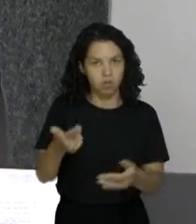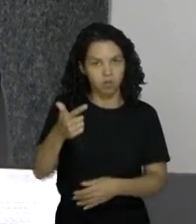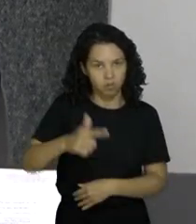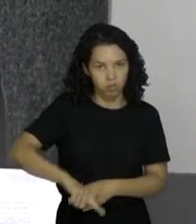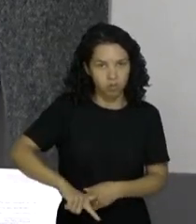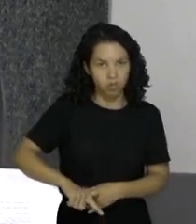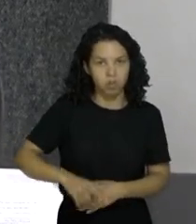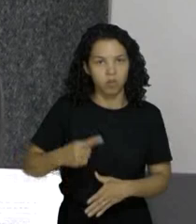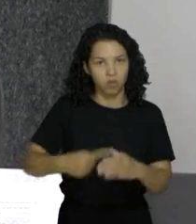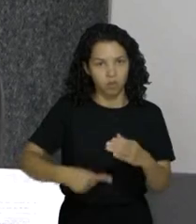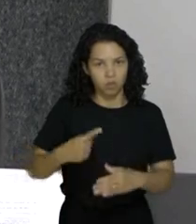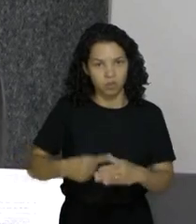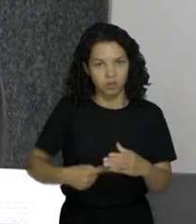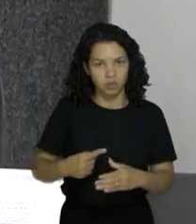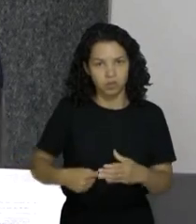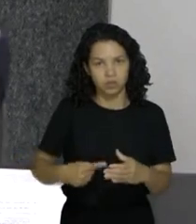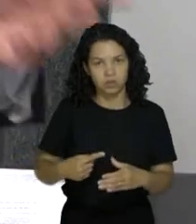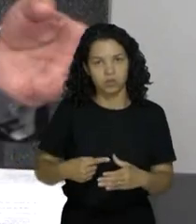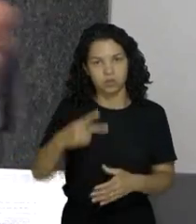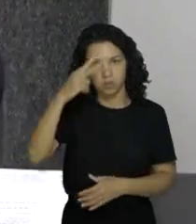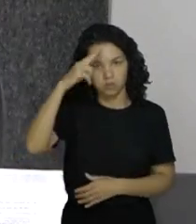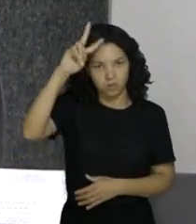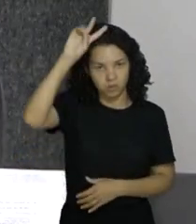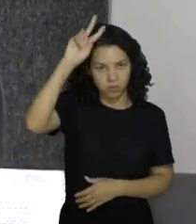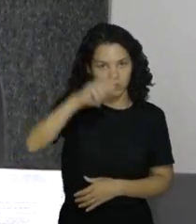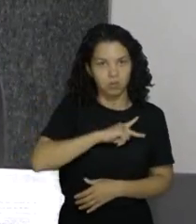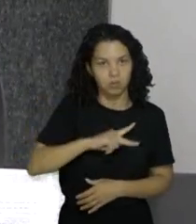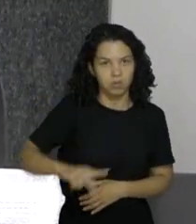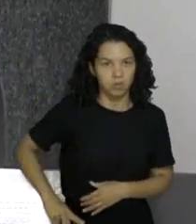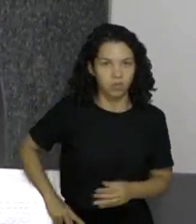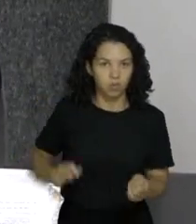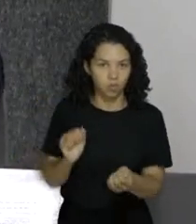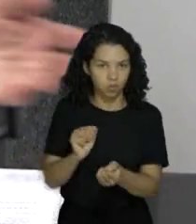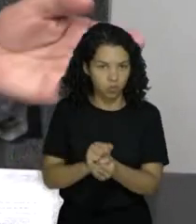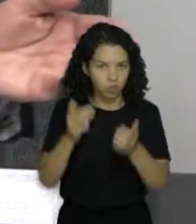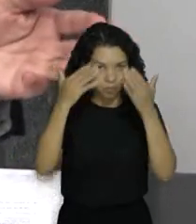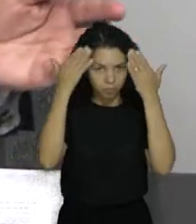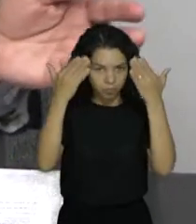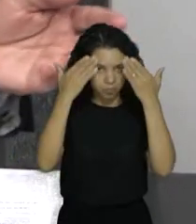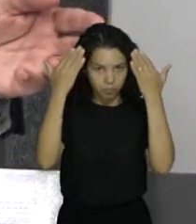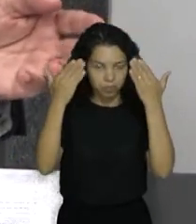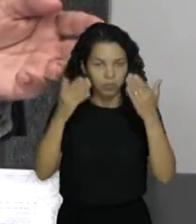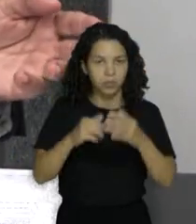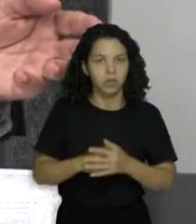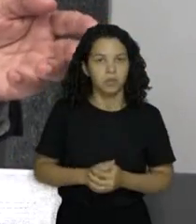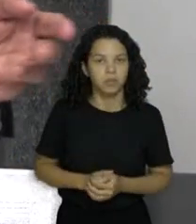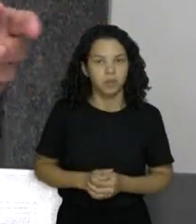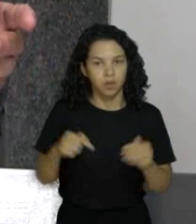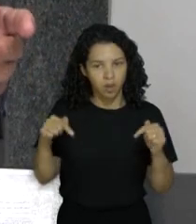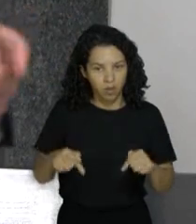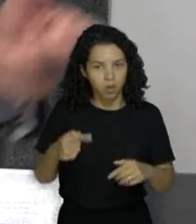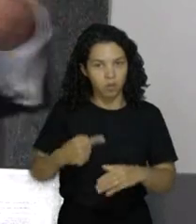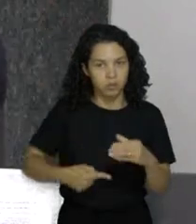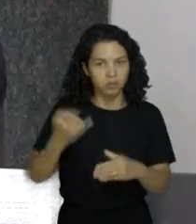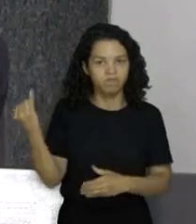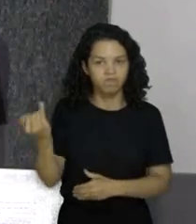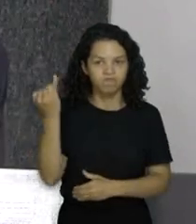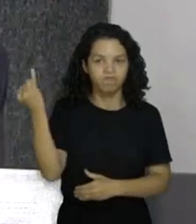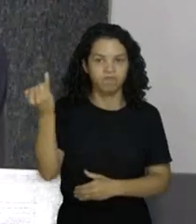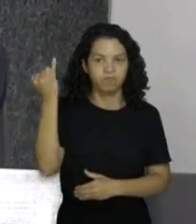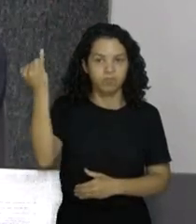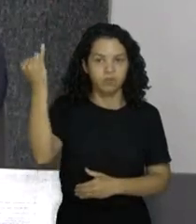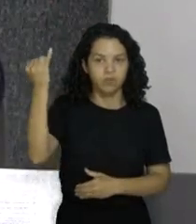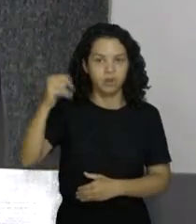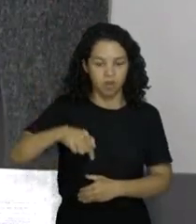que o Deputado Vicente vai presidir juntamente com deputado Zé Milton então a importância dessa comissão é muito grande e a partir